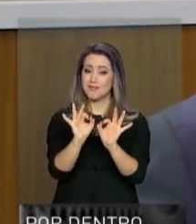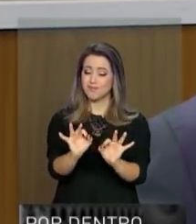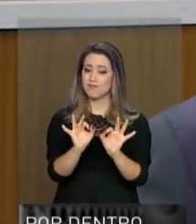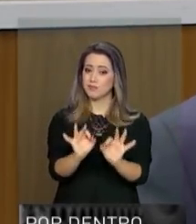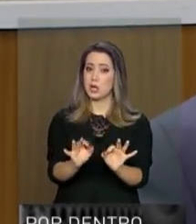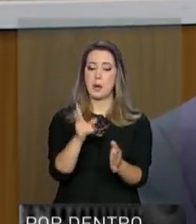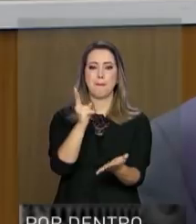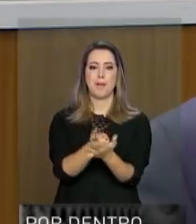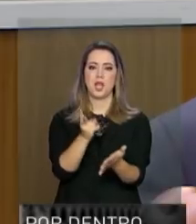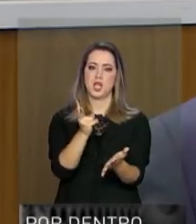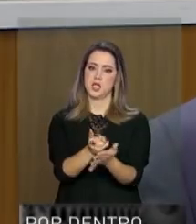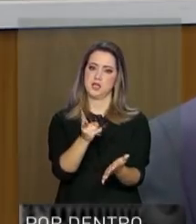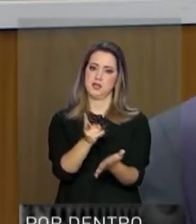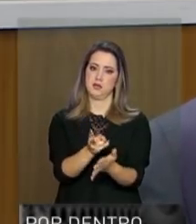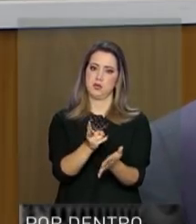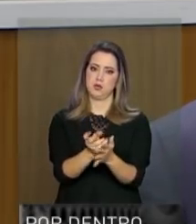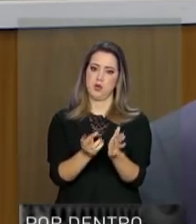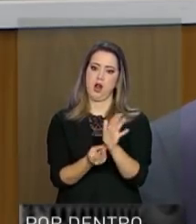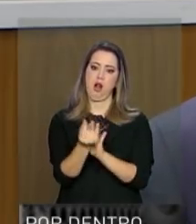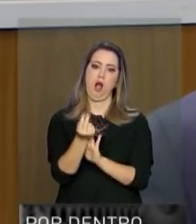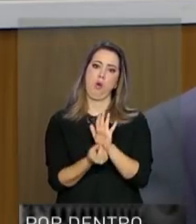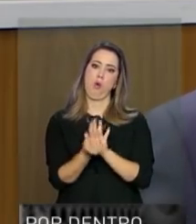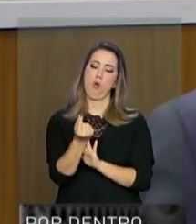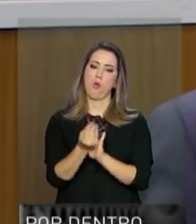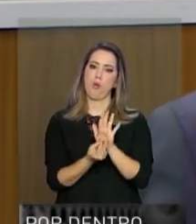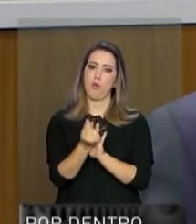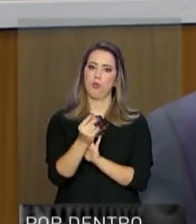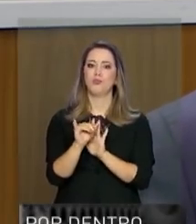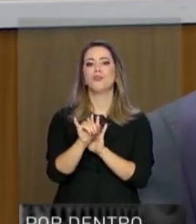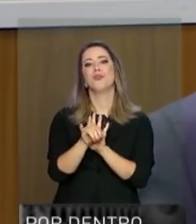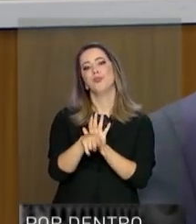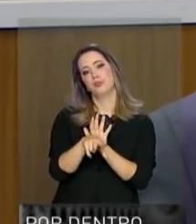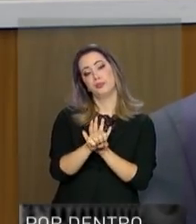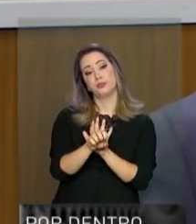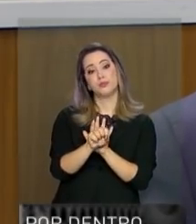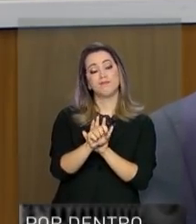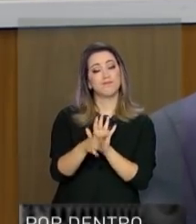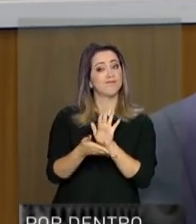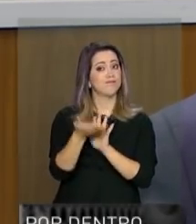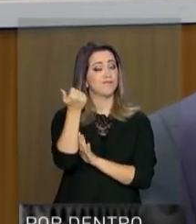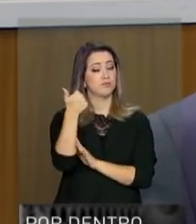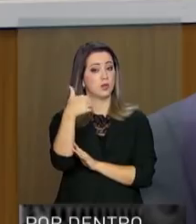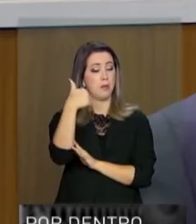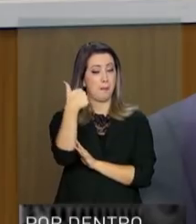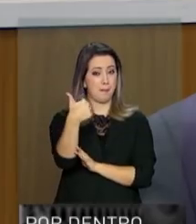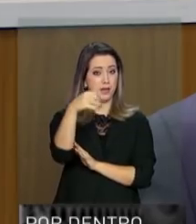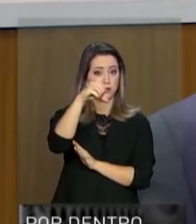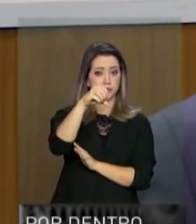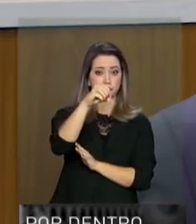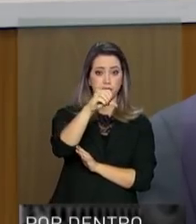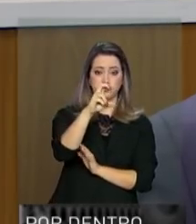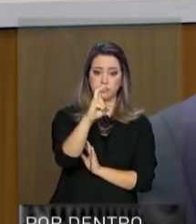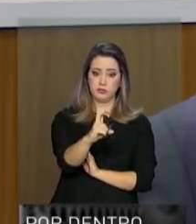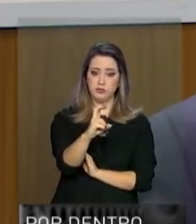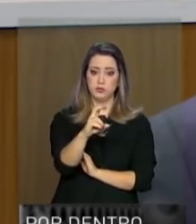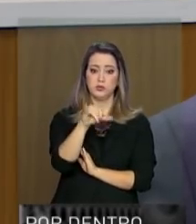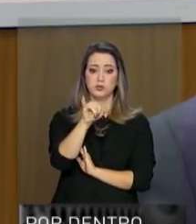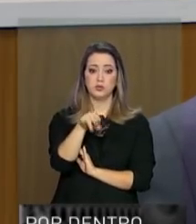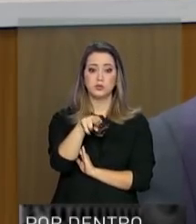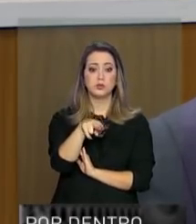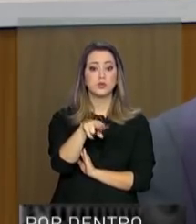exatamente a mesma metodologia de cálculo da Previdência. E desde o ano de 1995, a Previdência Social Brasileira